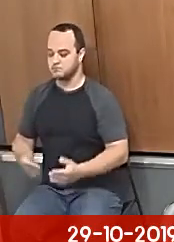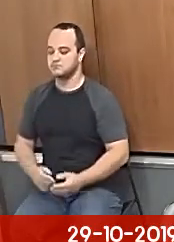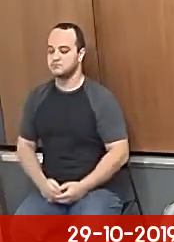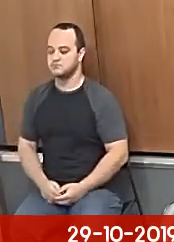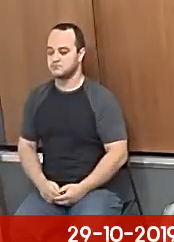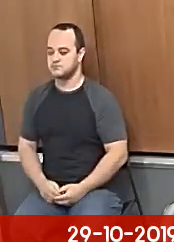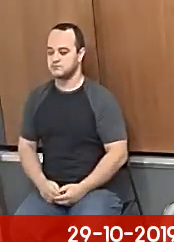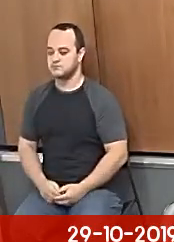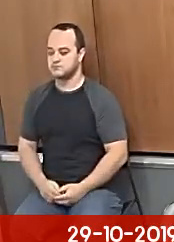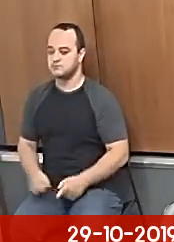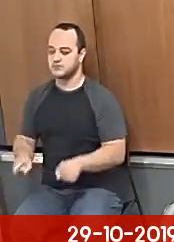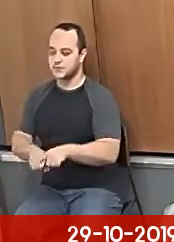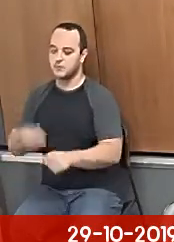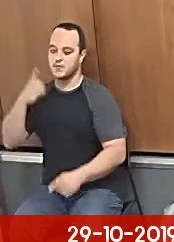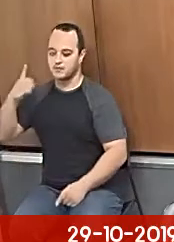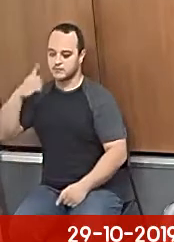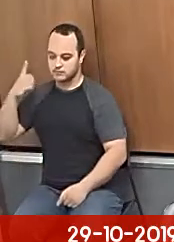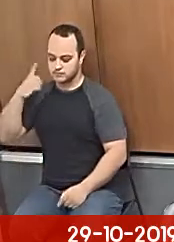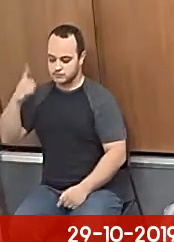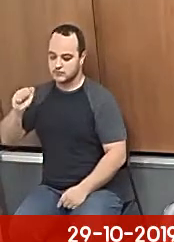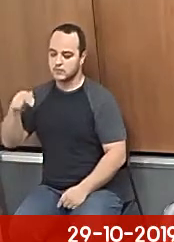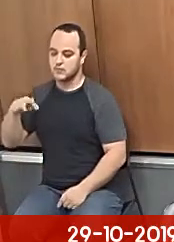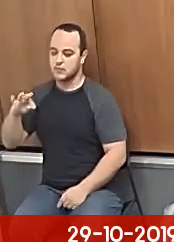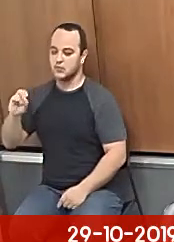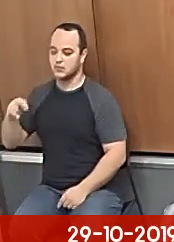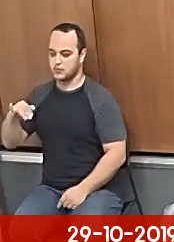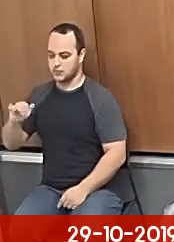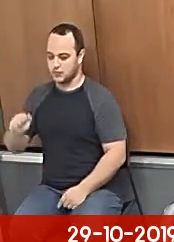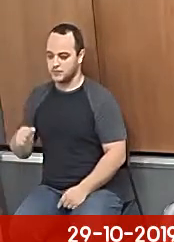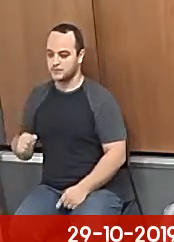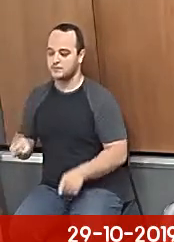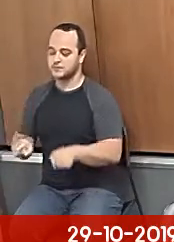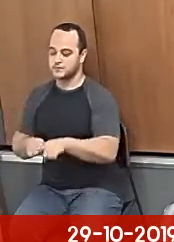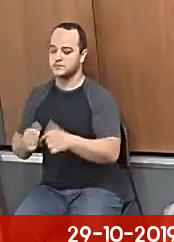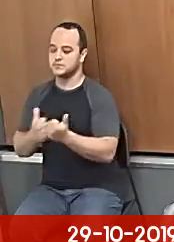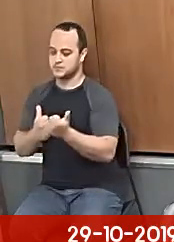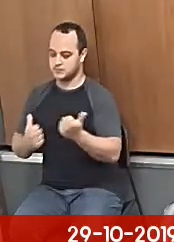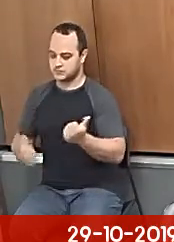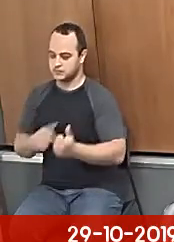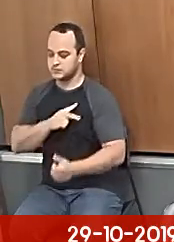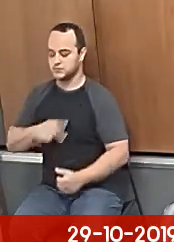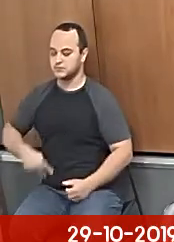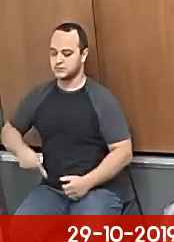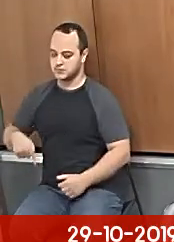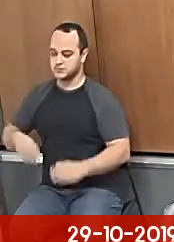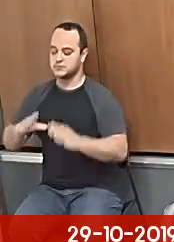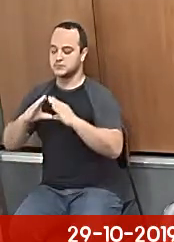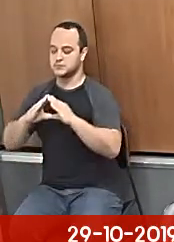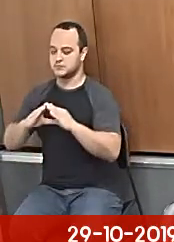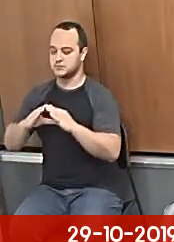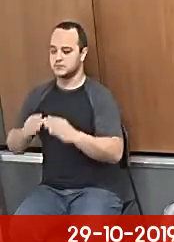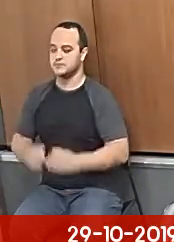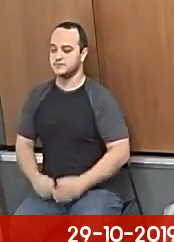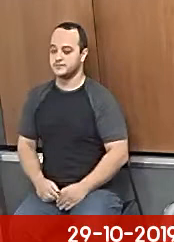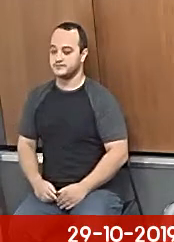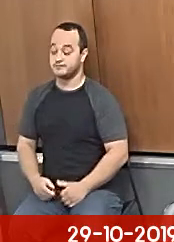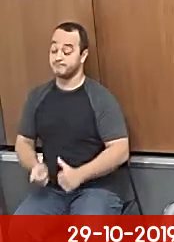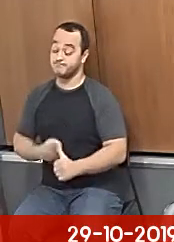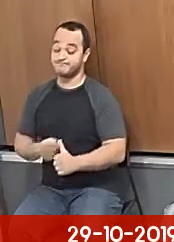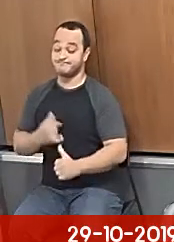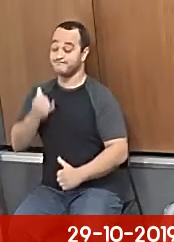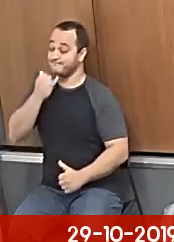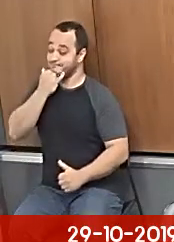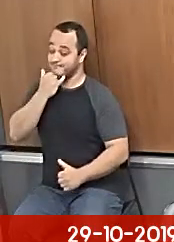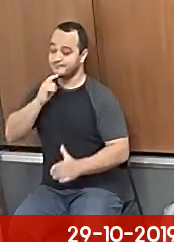nosso deputado amigo Antônio Carlos Arantes, né, vice-presidente aqui da nossa casa. Primeiramente, me desculpar